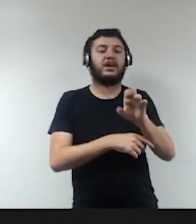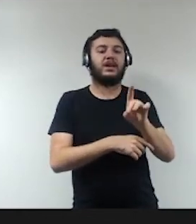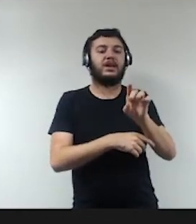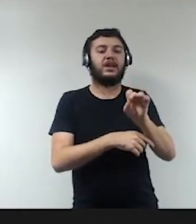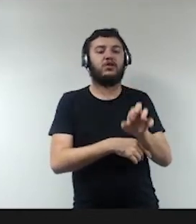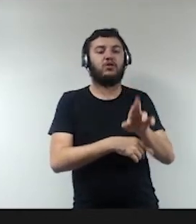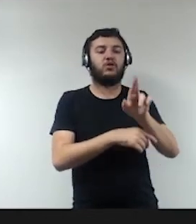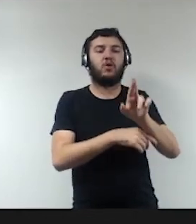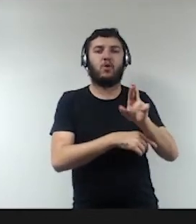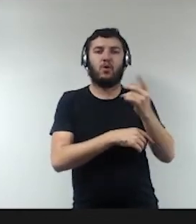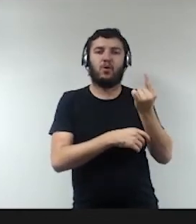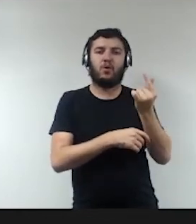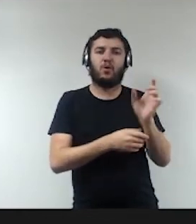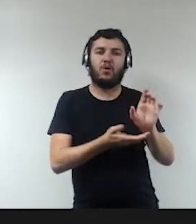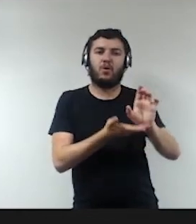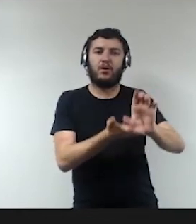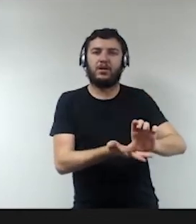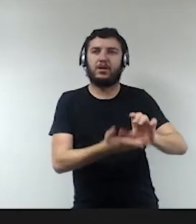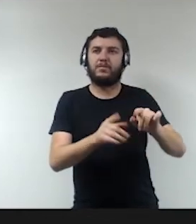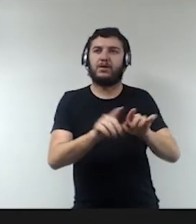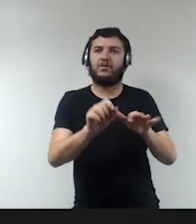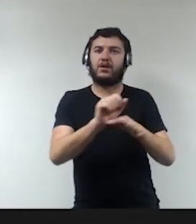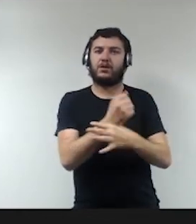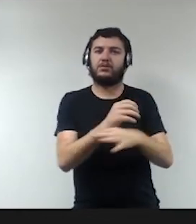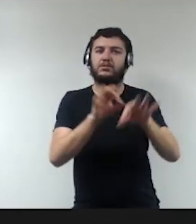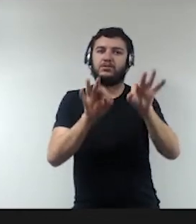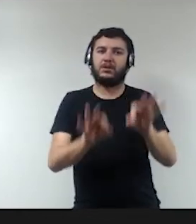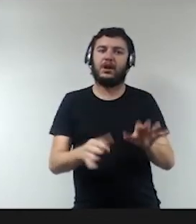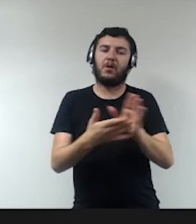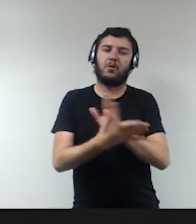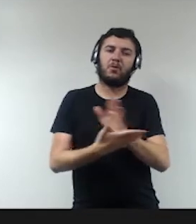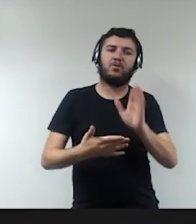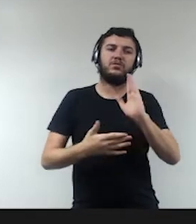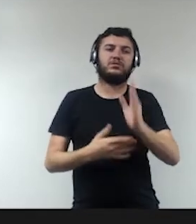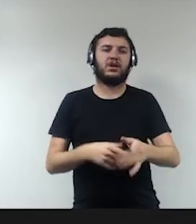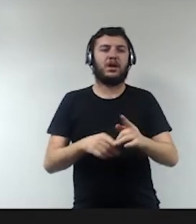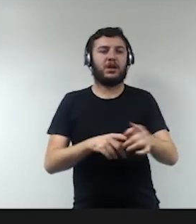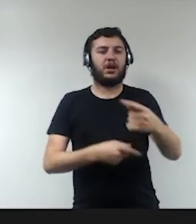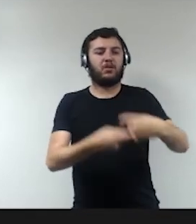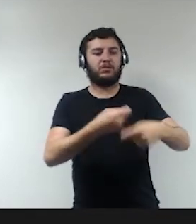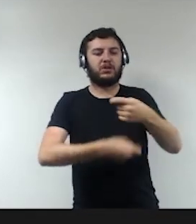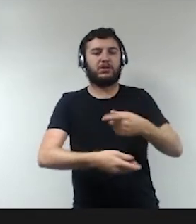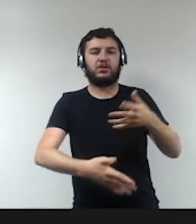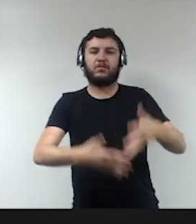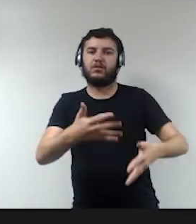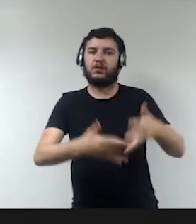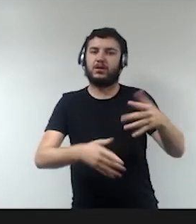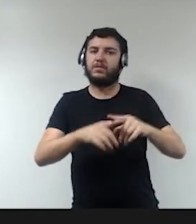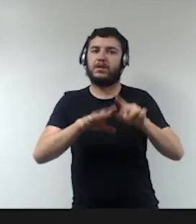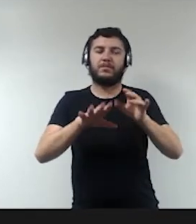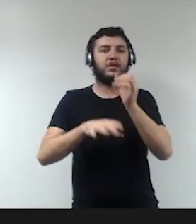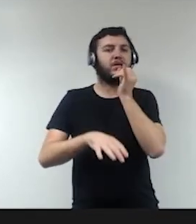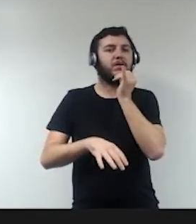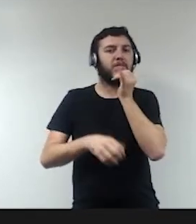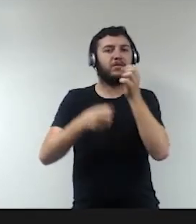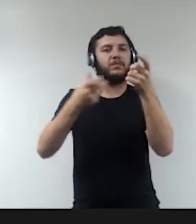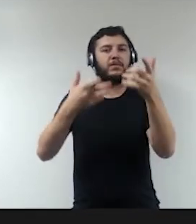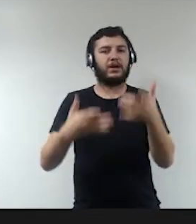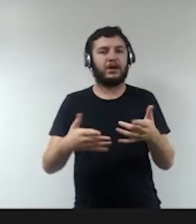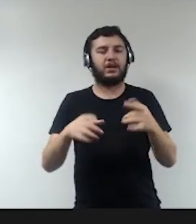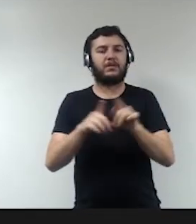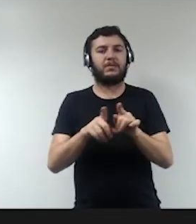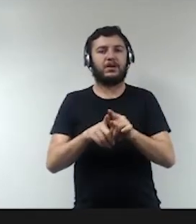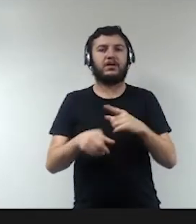garantia real, que muitas vezes bloqueiam as negociações, porque falir para ele talvez seja mais negócio, a